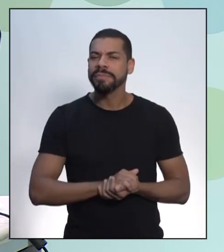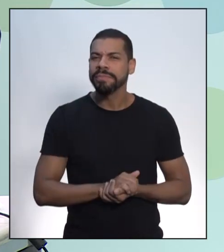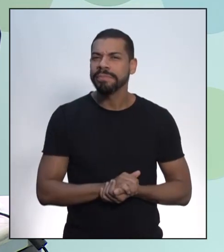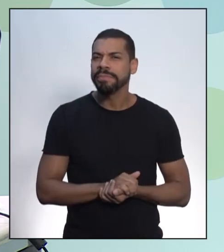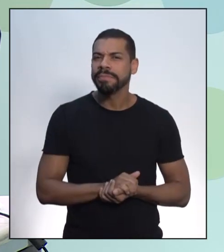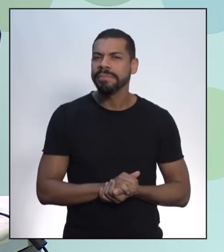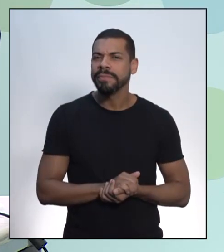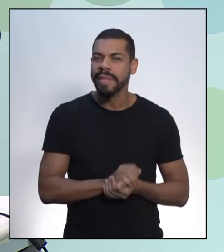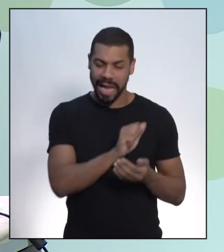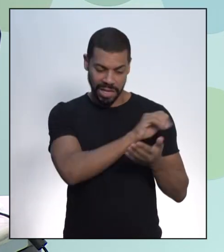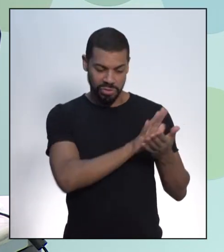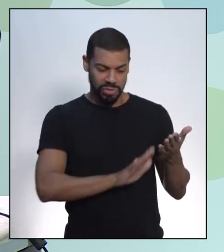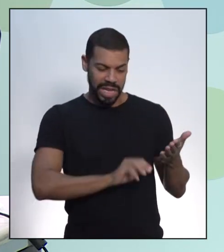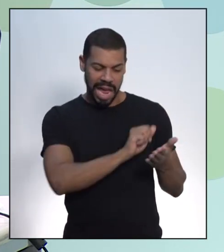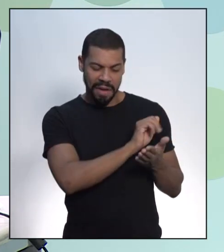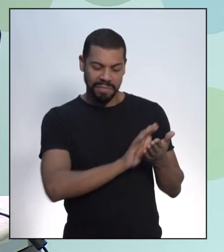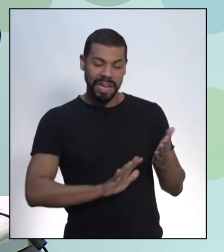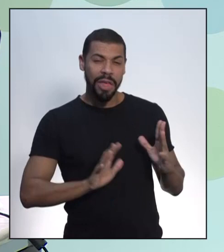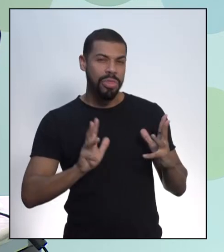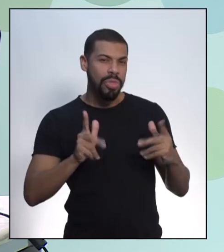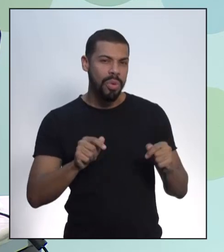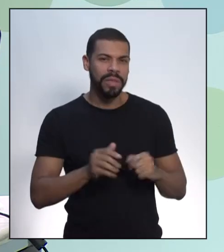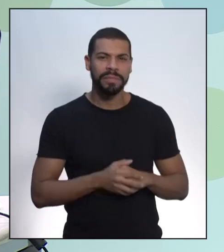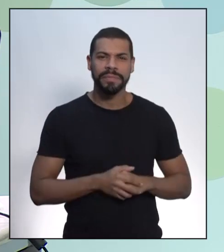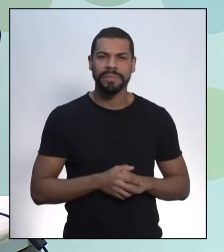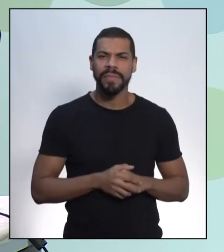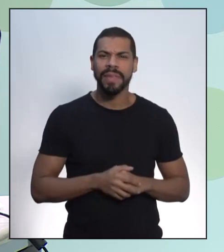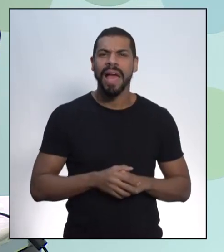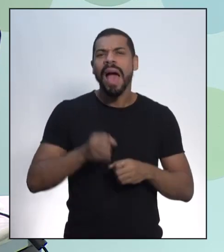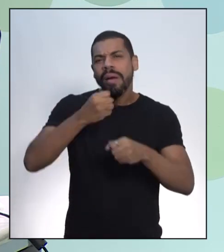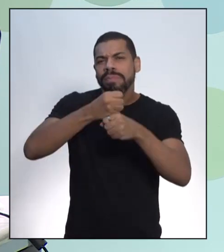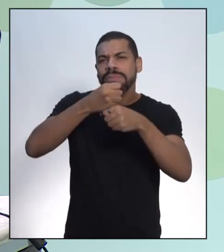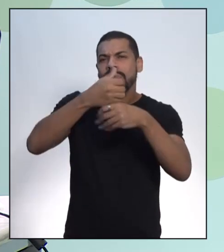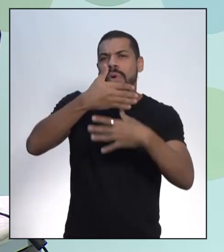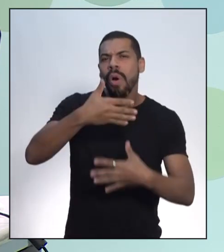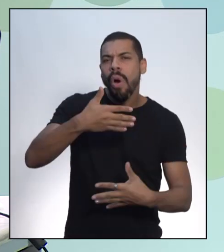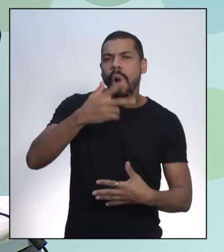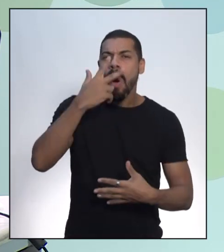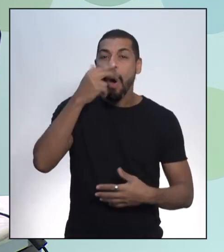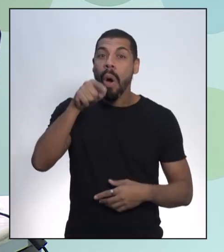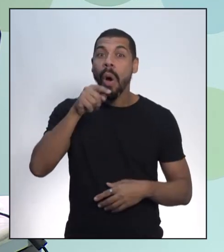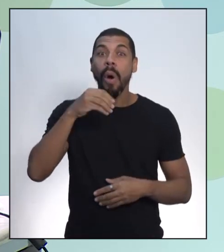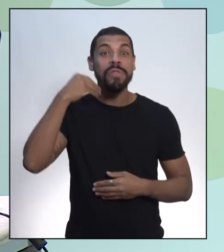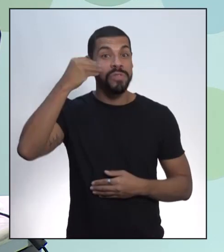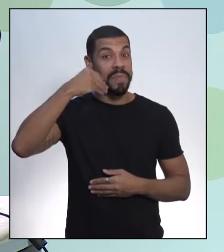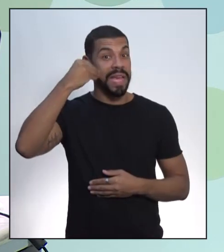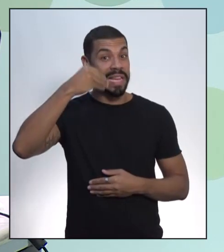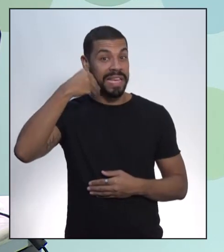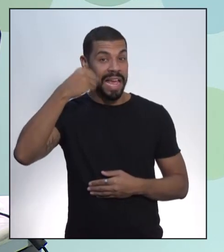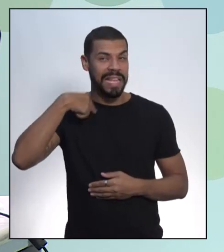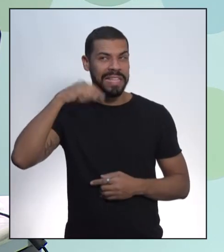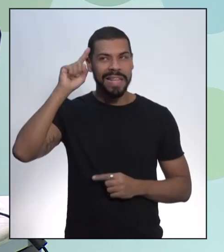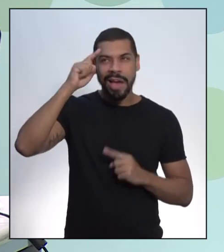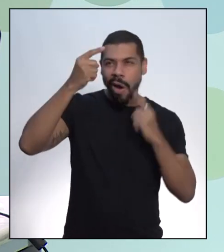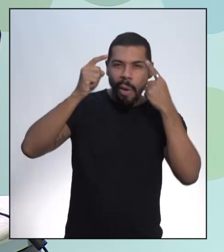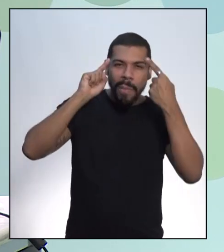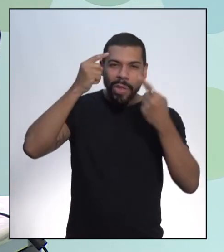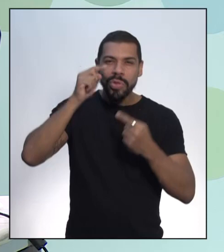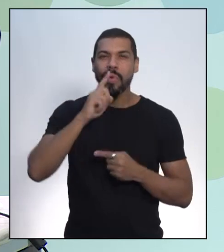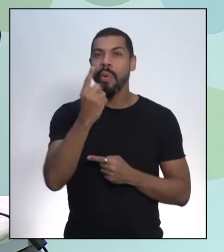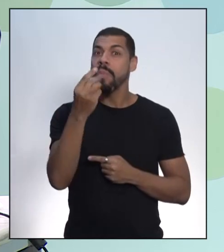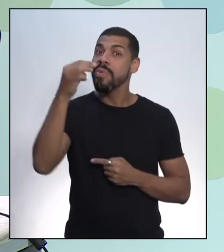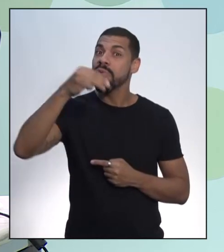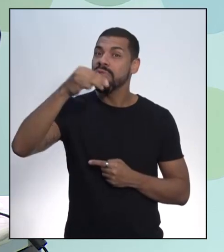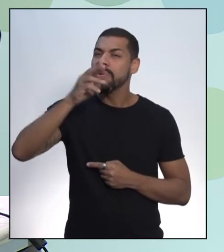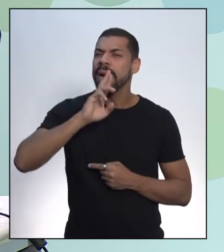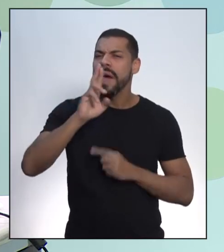realizar todas as atividades que nós propusemos, né, que você escrevesse no chat o que você achou da experiência e se ficou alguma dúvida. Um minutinho só para